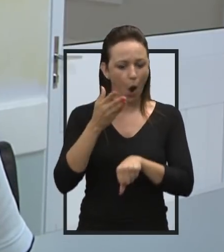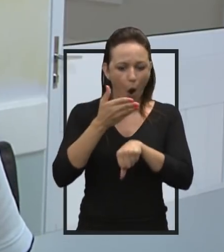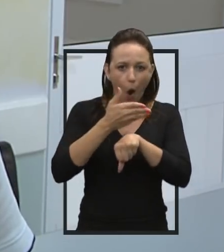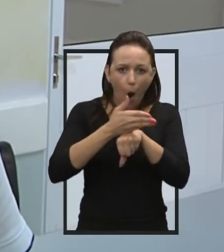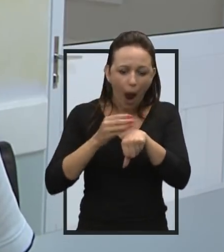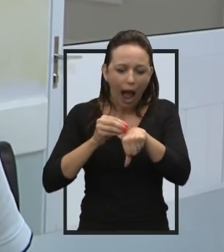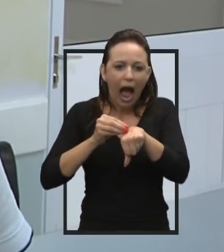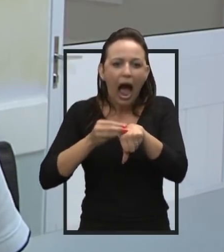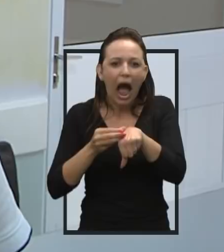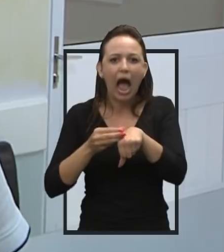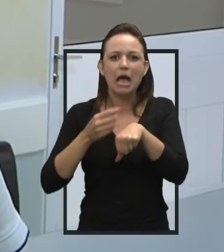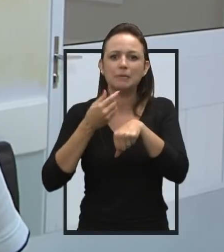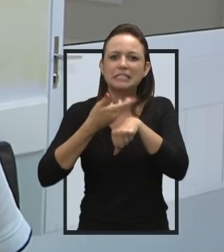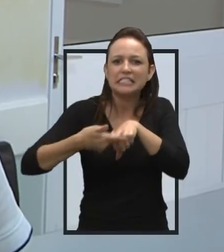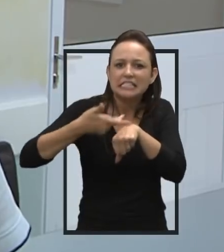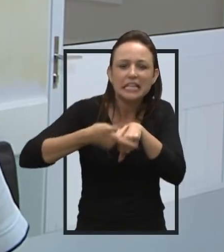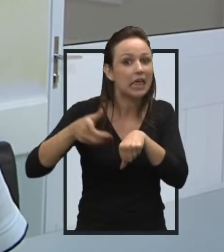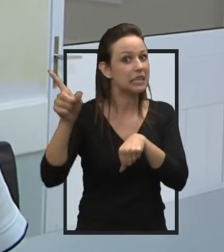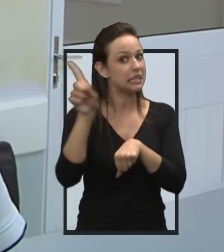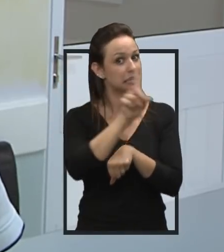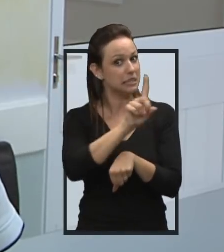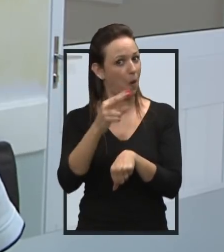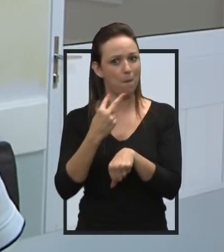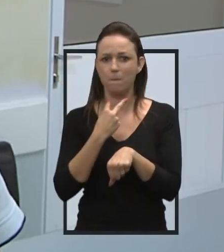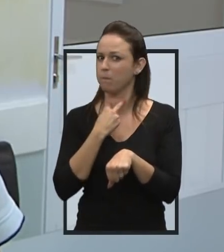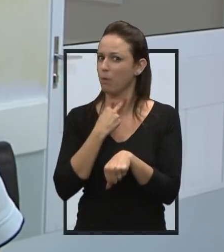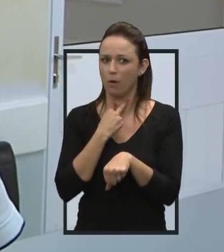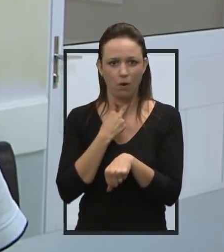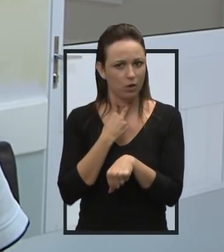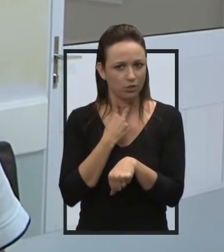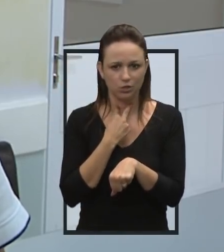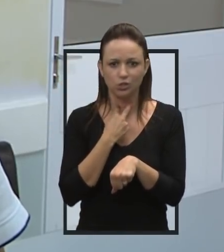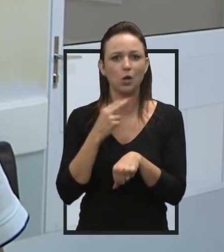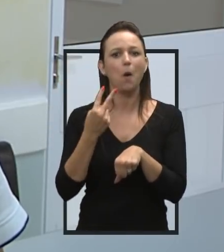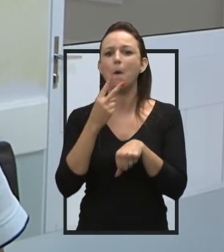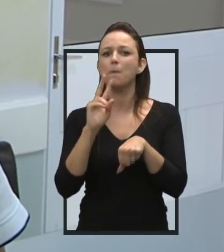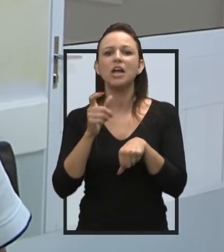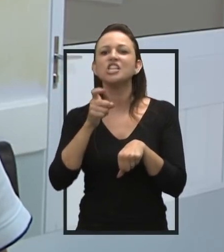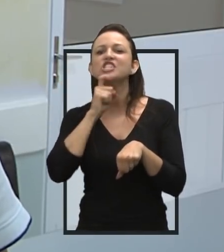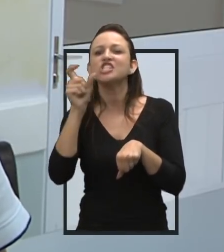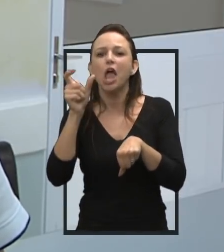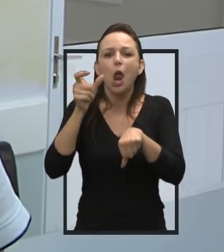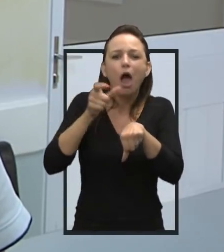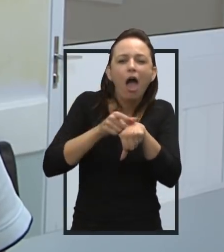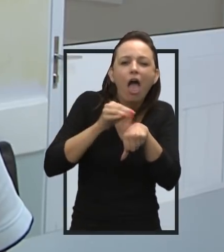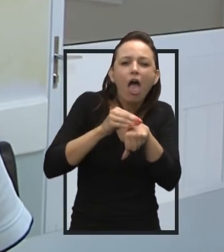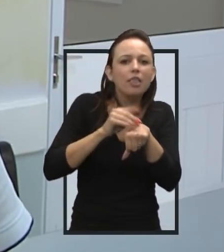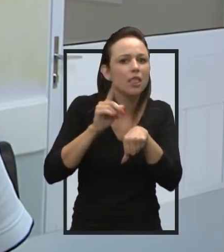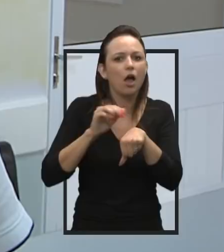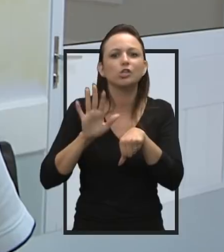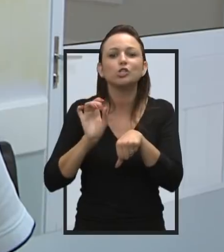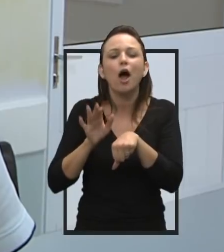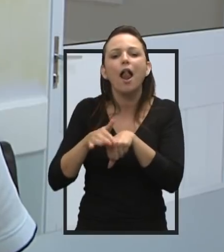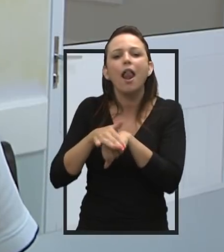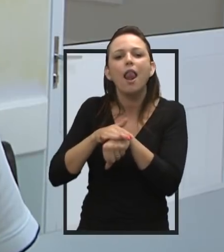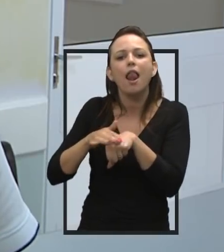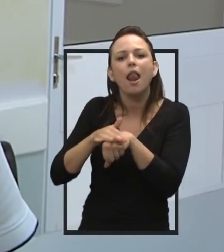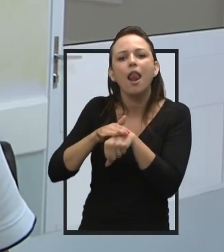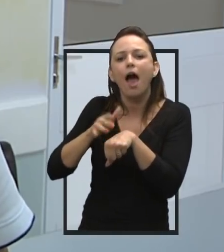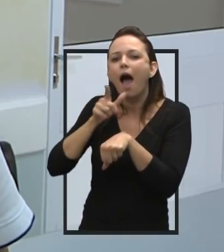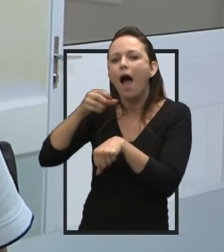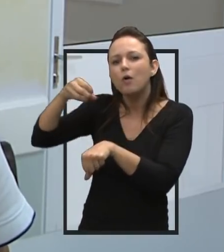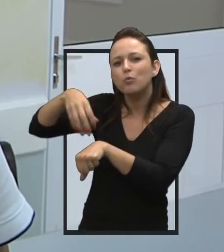cortar o local, tentar sangrar o local, não é para fazer isso, não é para pôr gelo, não é para fazer nada, é para lavar o